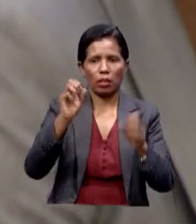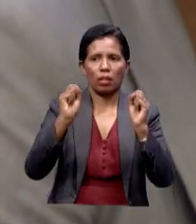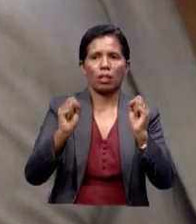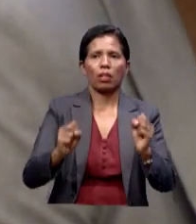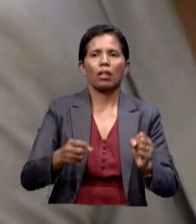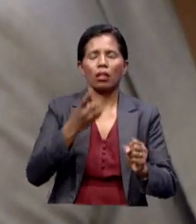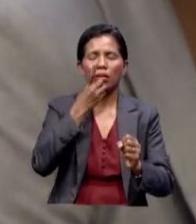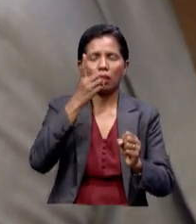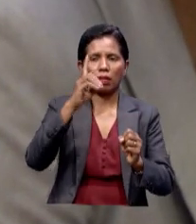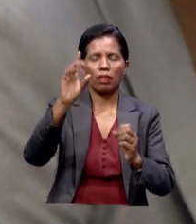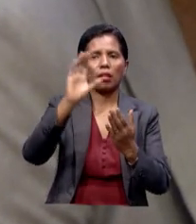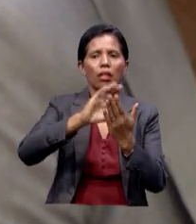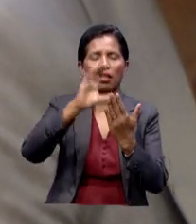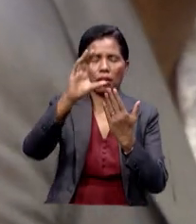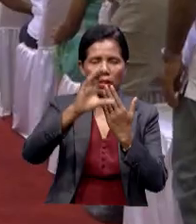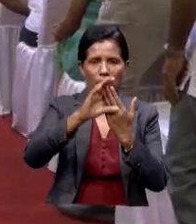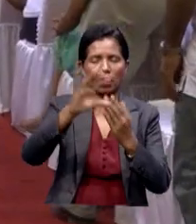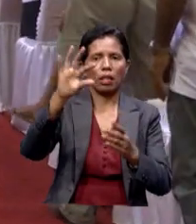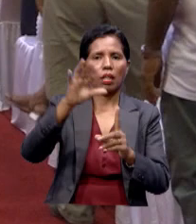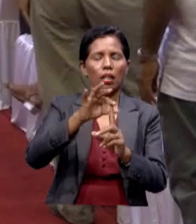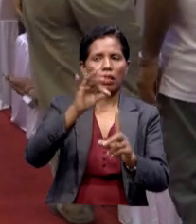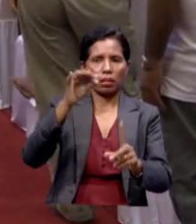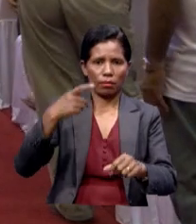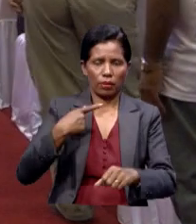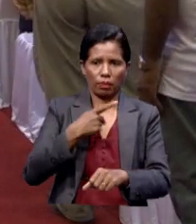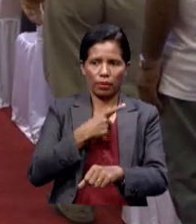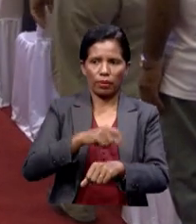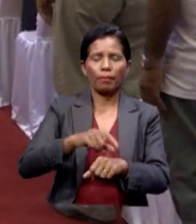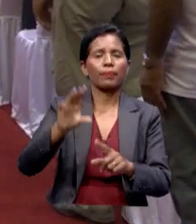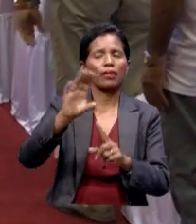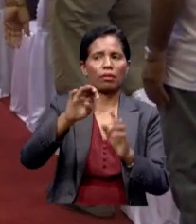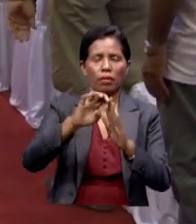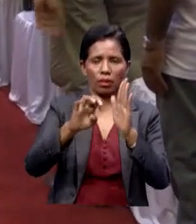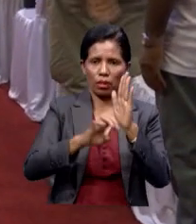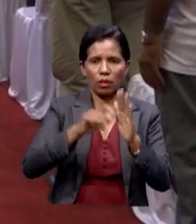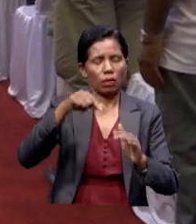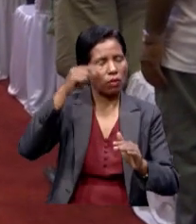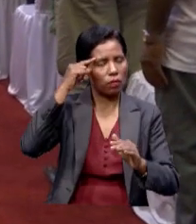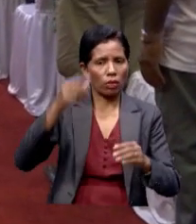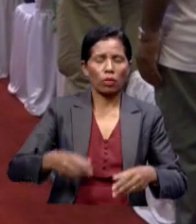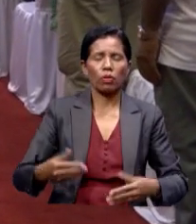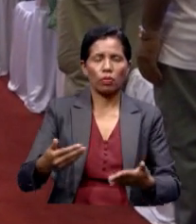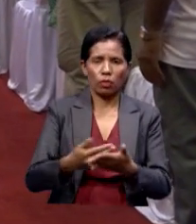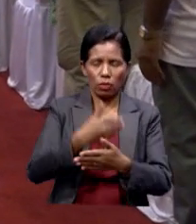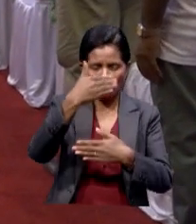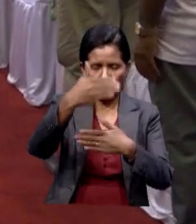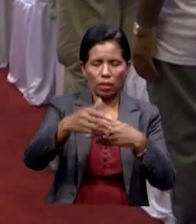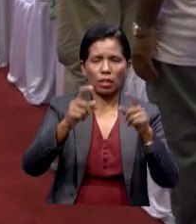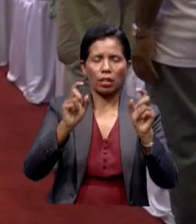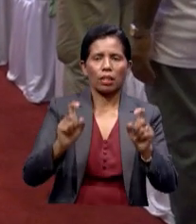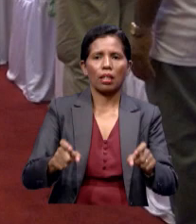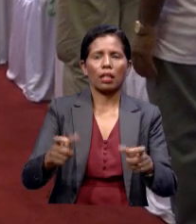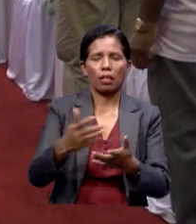decreta calendário eleição parlamentar. Além de ne, se festar moça cara, governo Fong Mai Ne tem que ir a maioria